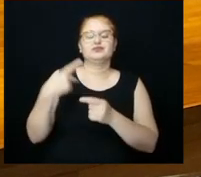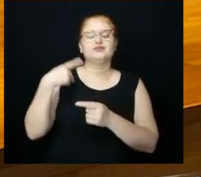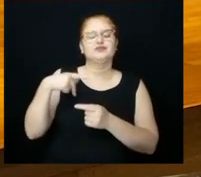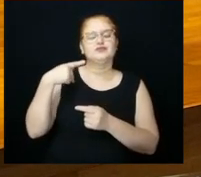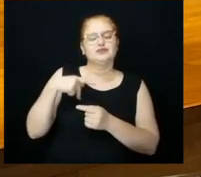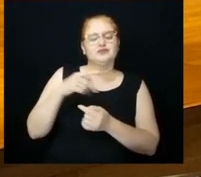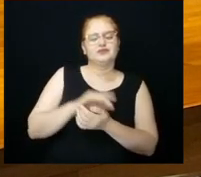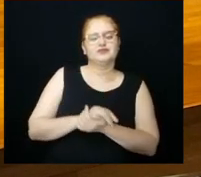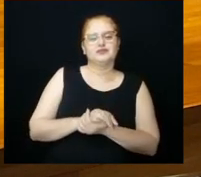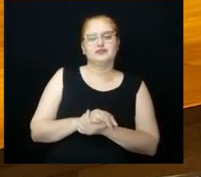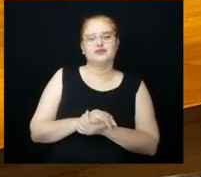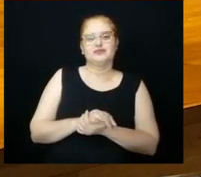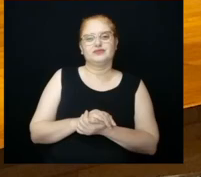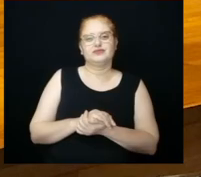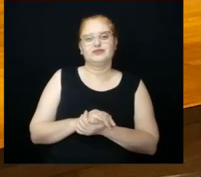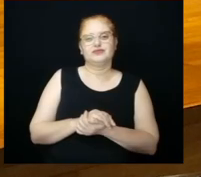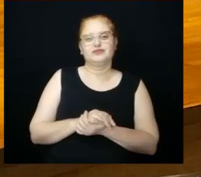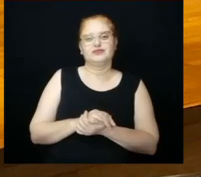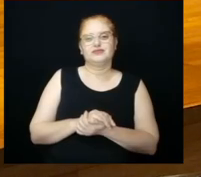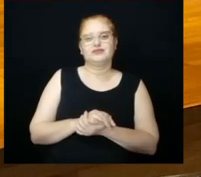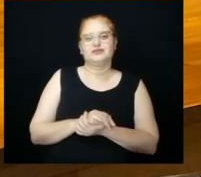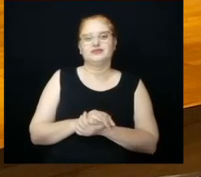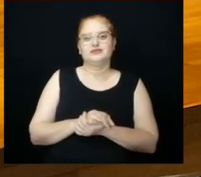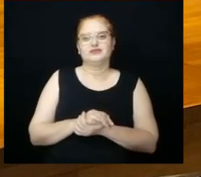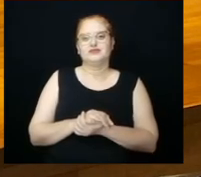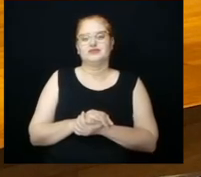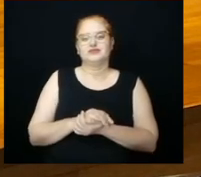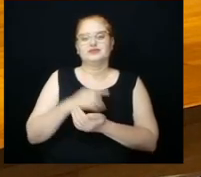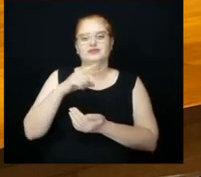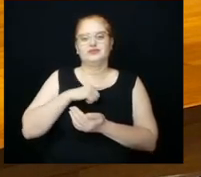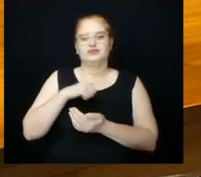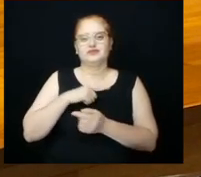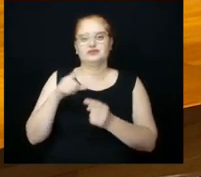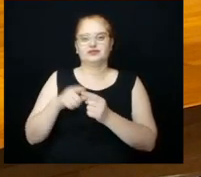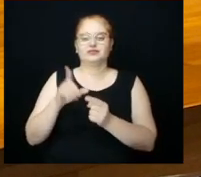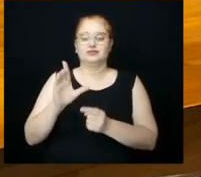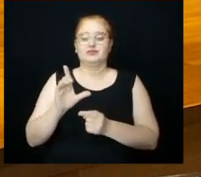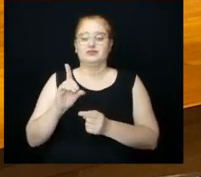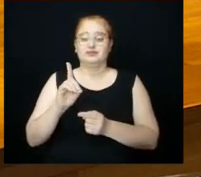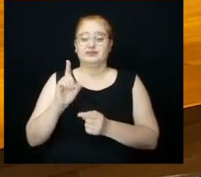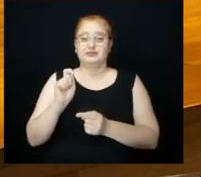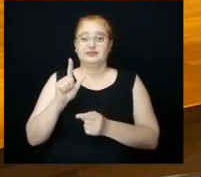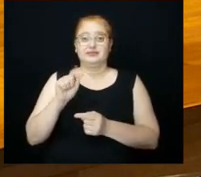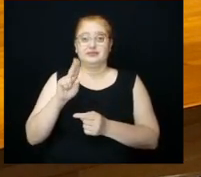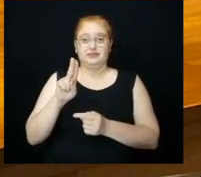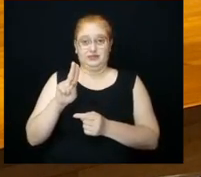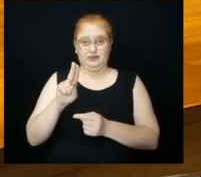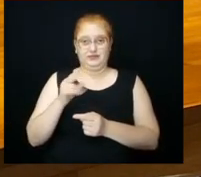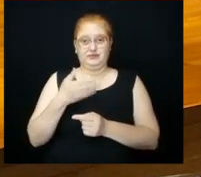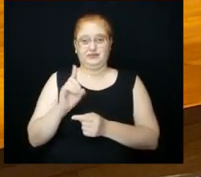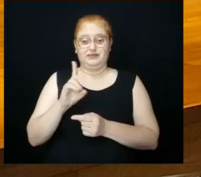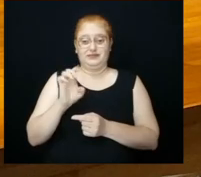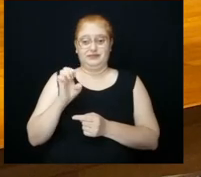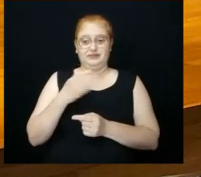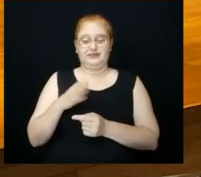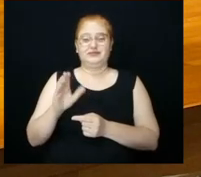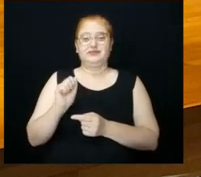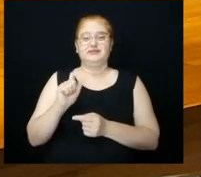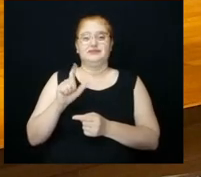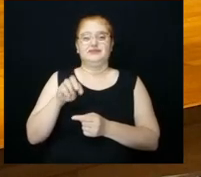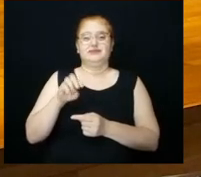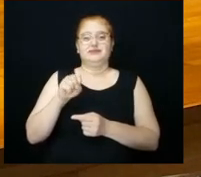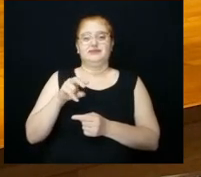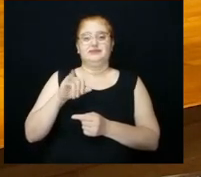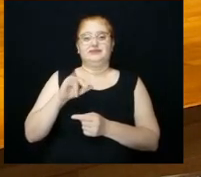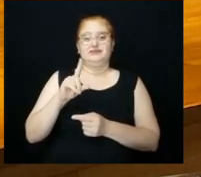chamam Ndalu, né? Ndalu, que é o primeiro nome dele, na verdade, ele chama Ndalu de Almeida, ele não se chama Ondjak, Ondjak